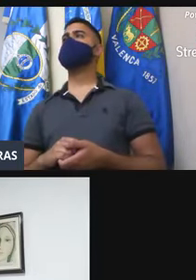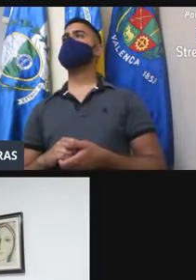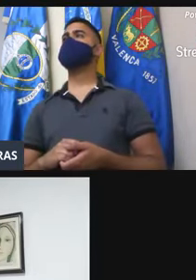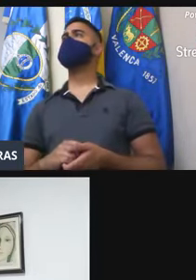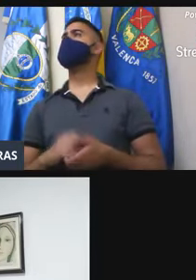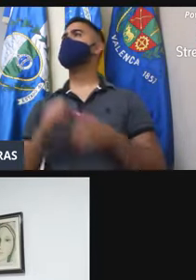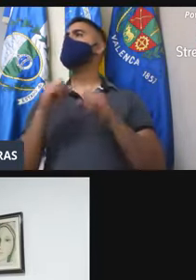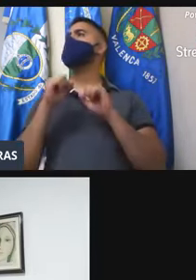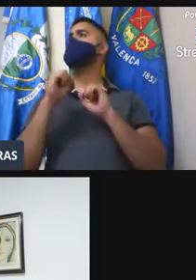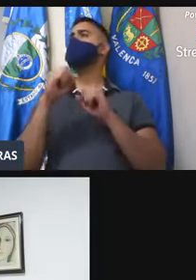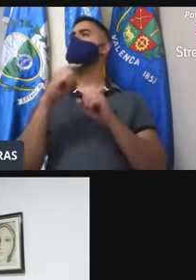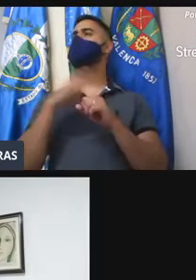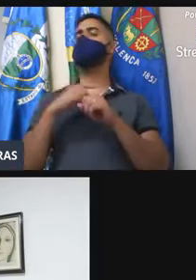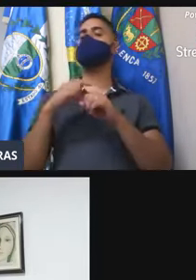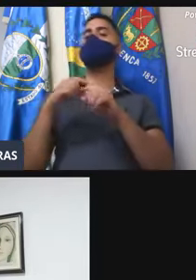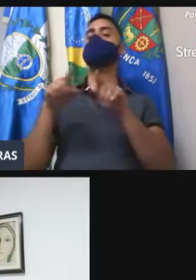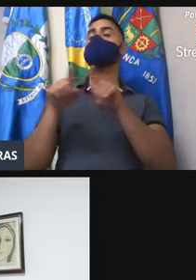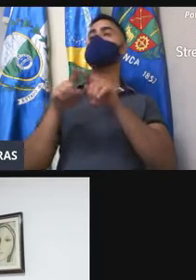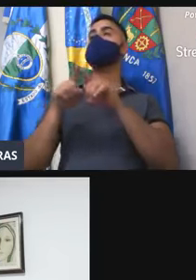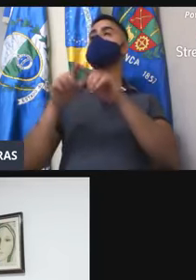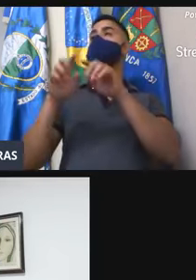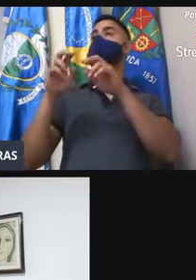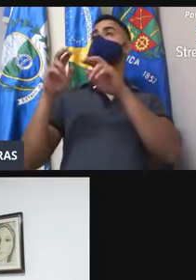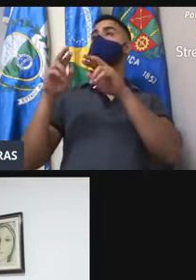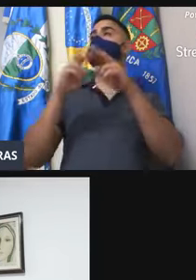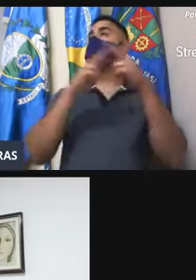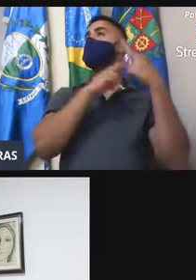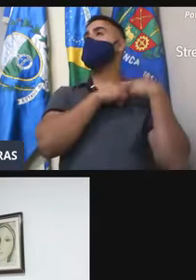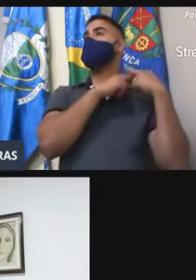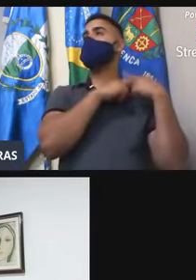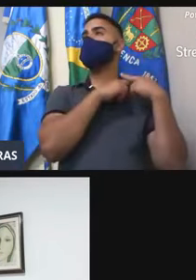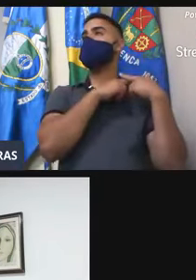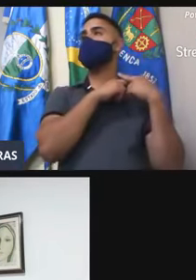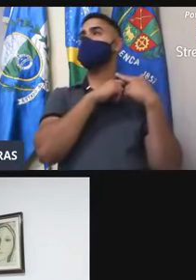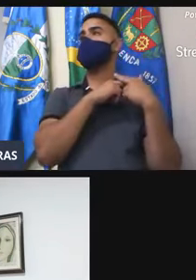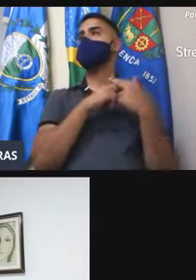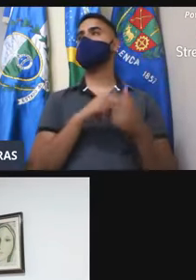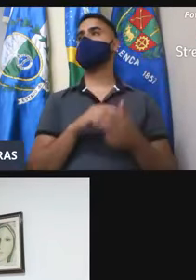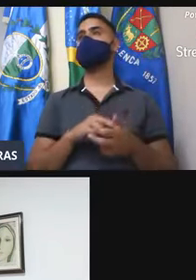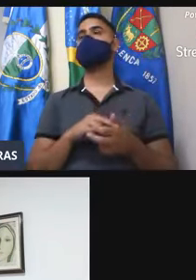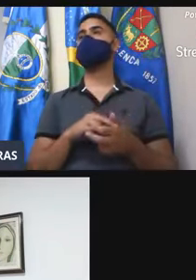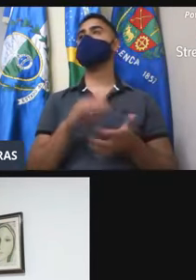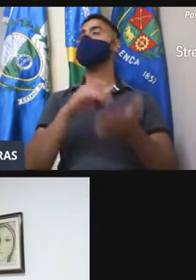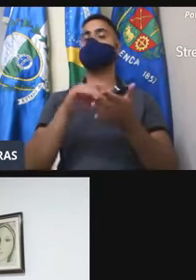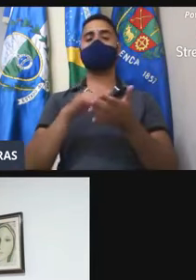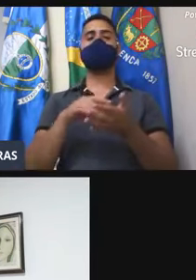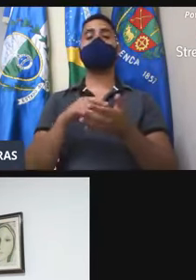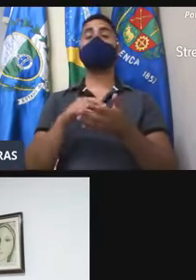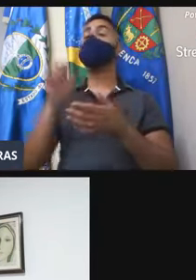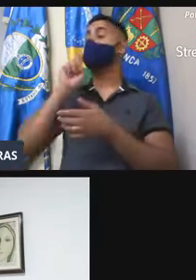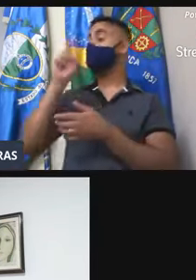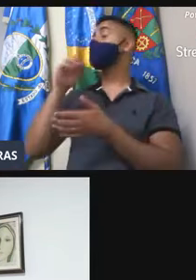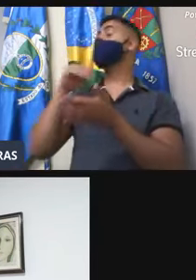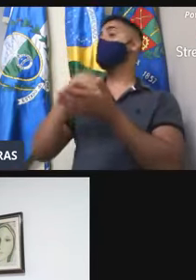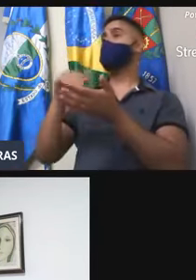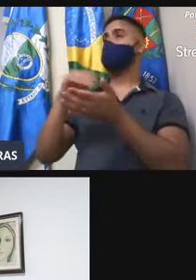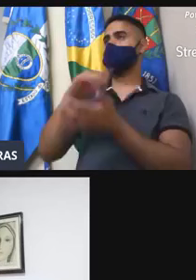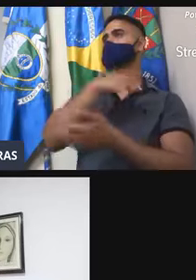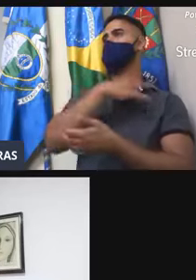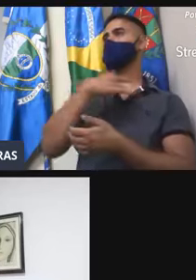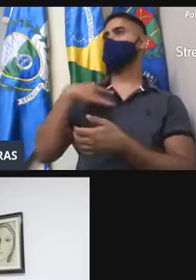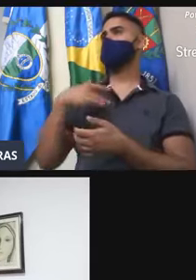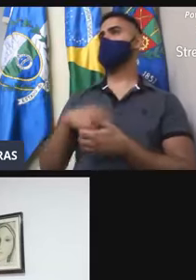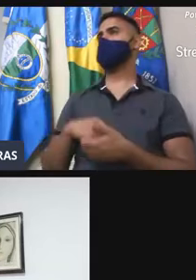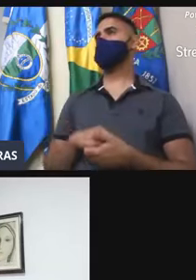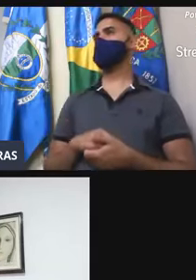a responsabilidade de exercer essa demanda? A saúde, Secretaria Municipal de Saúde.